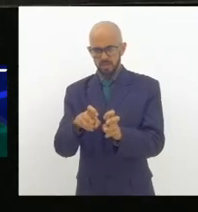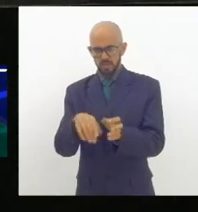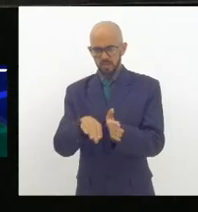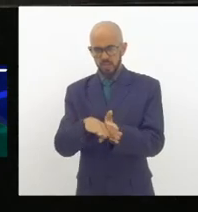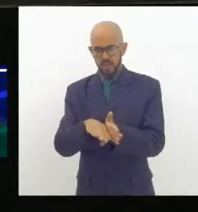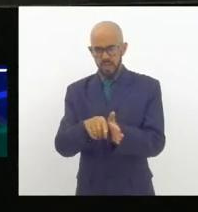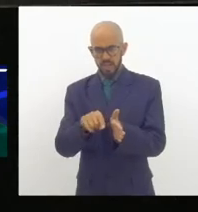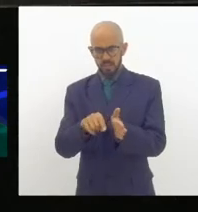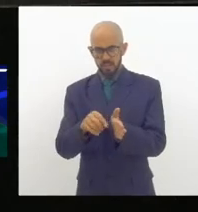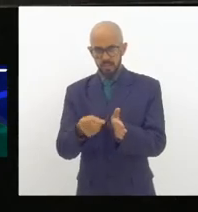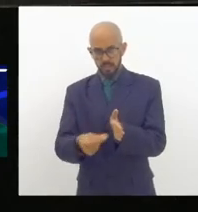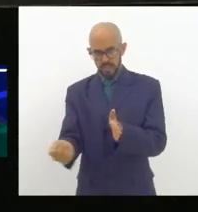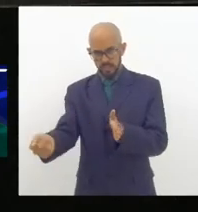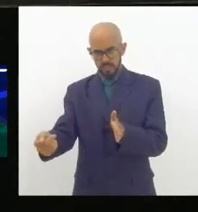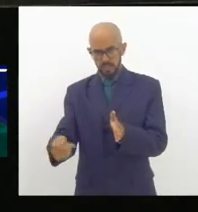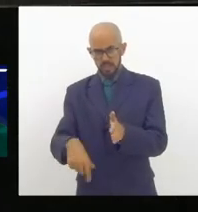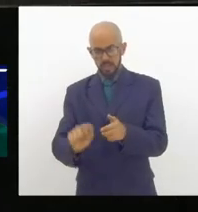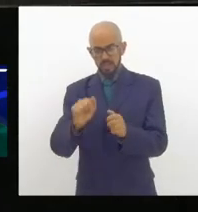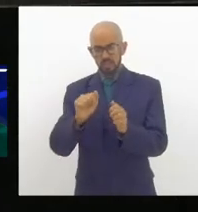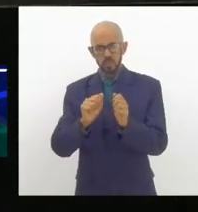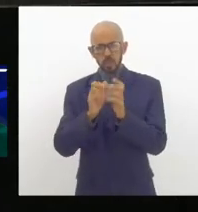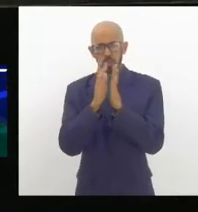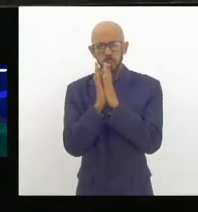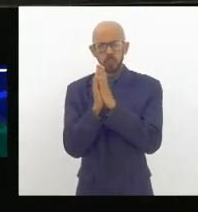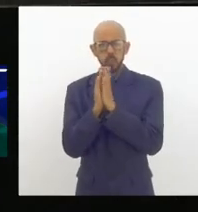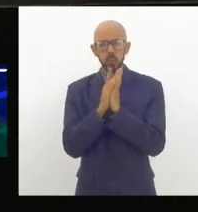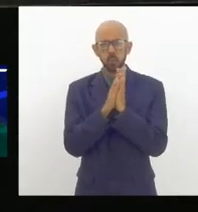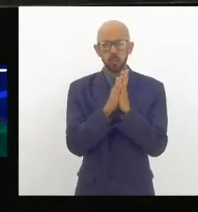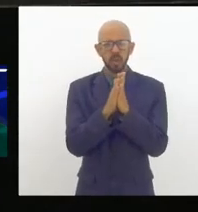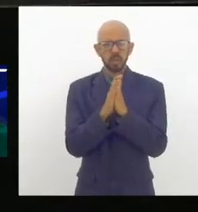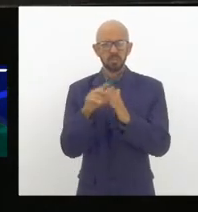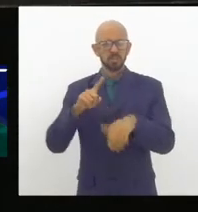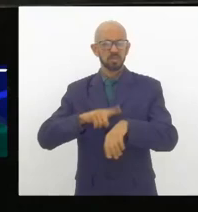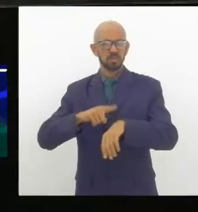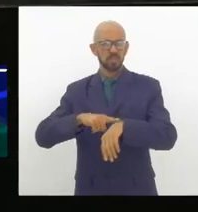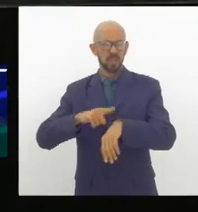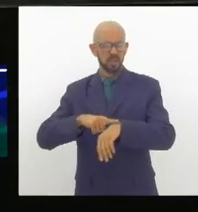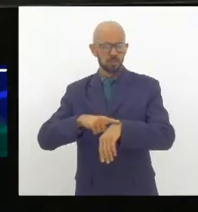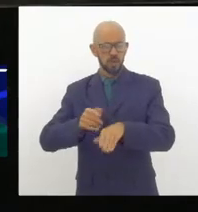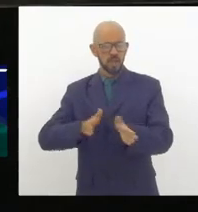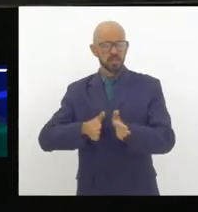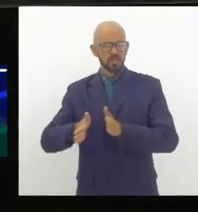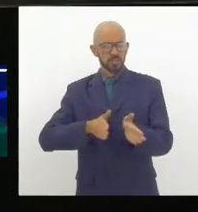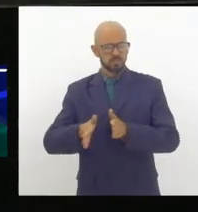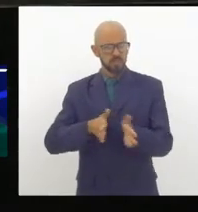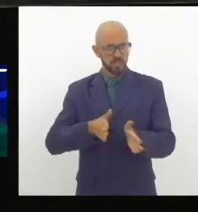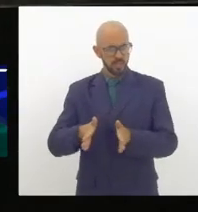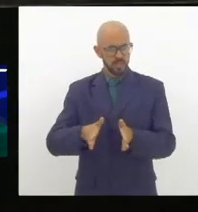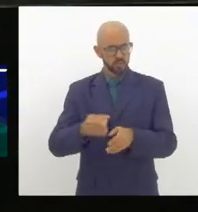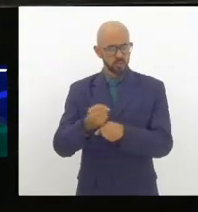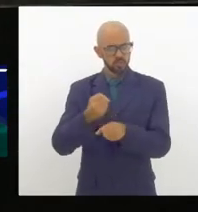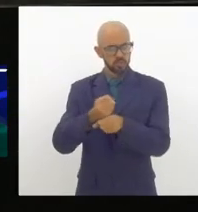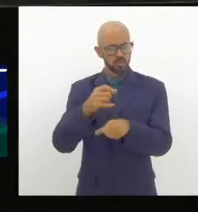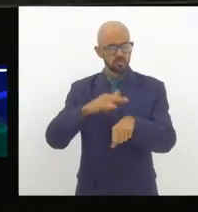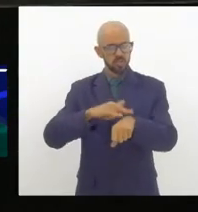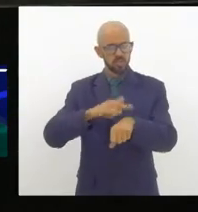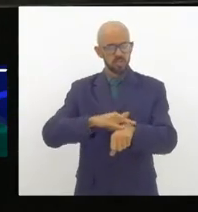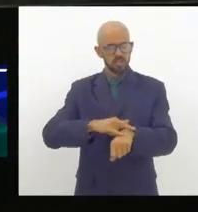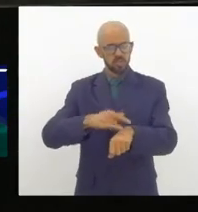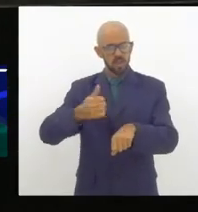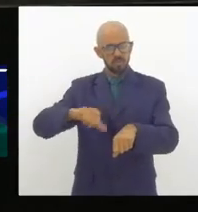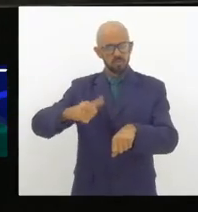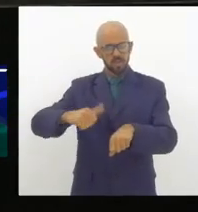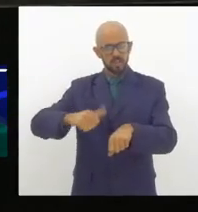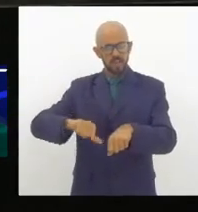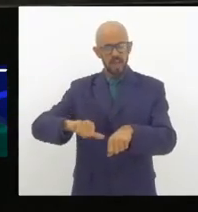partida superlotação nas composições duração das viagens acessibilidade as situações construção de banheiro analisadas as